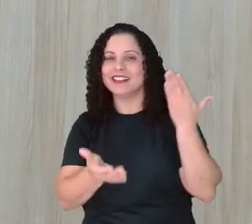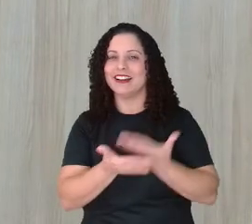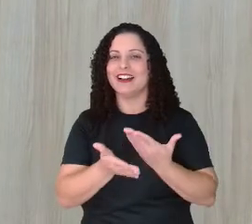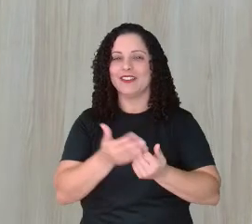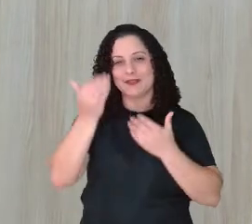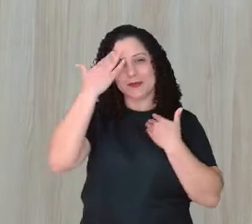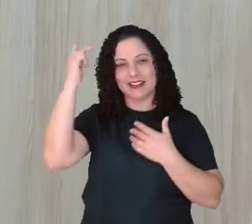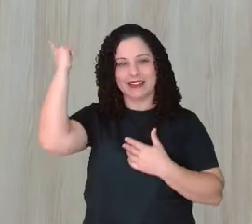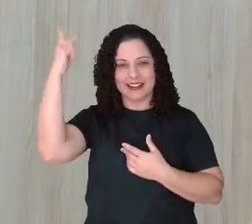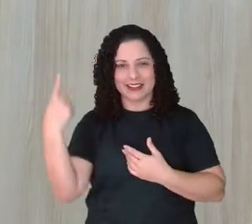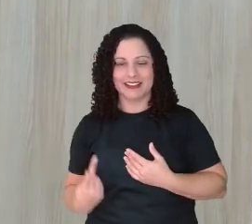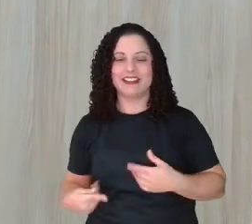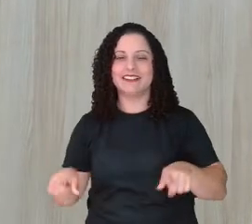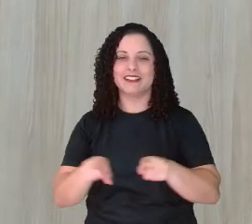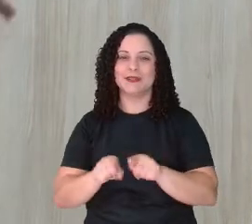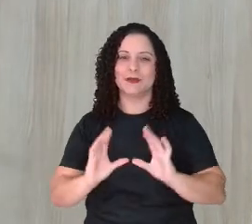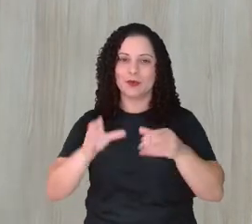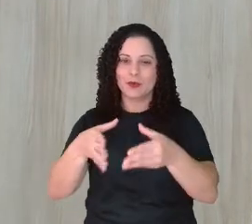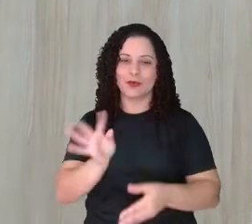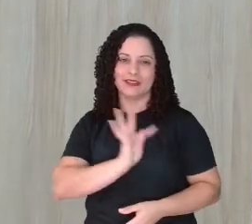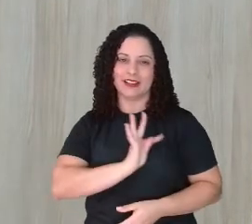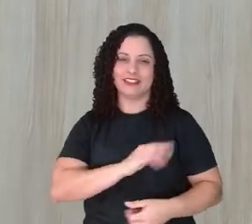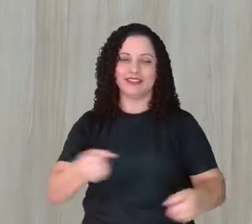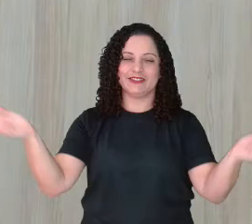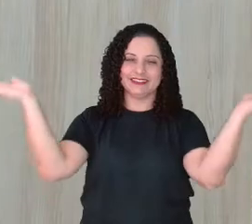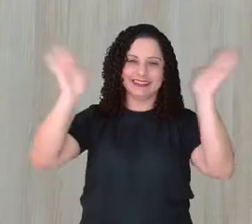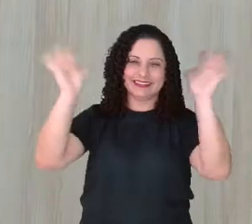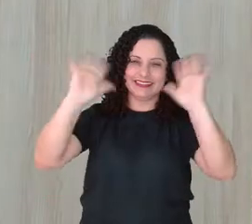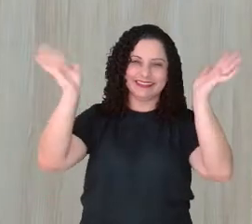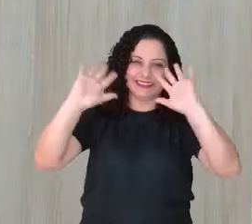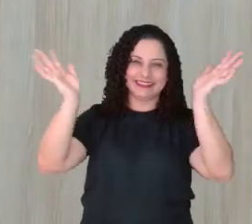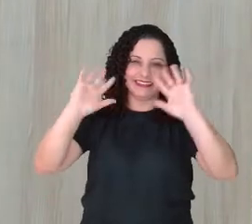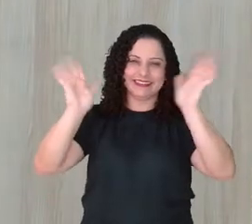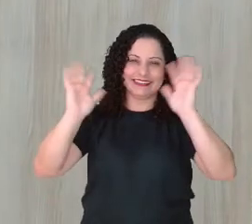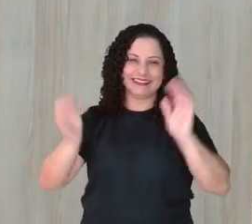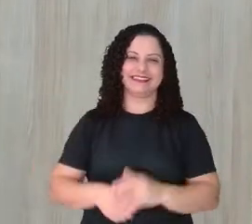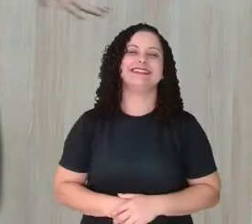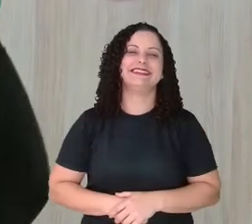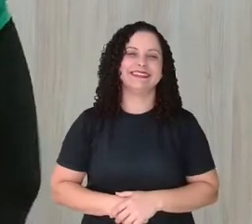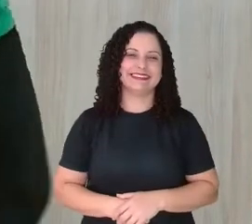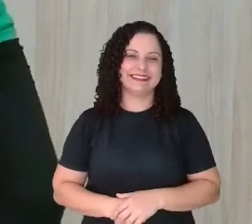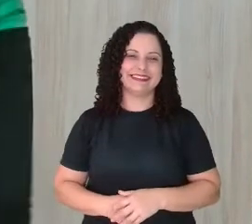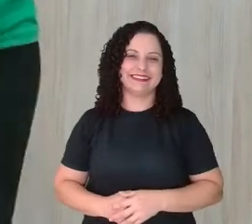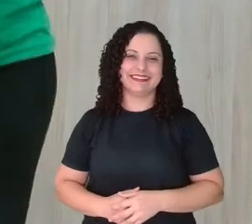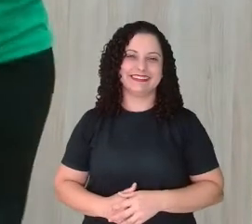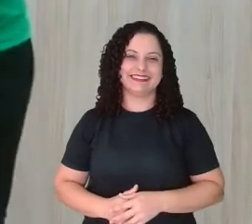aula. Obrigada, Késia, Dalila, Billy e show. Ó, vamos lá.